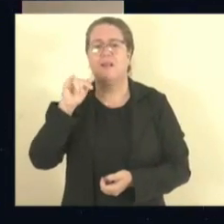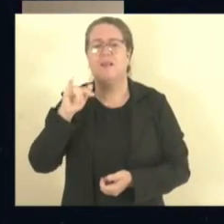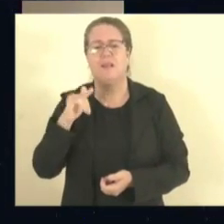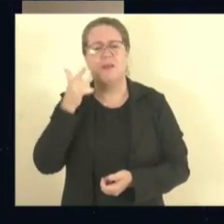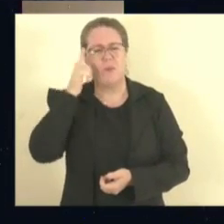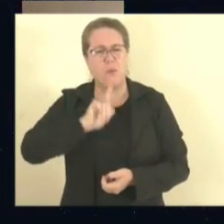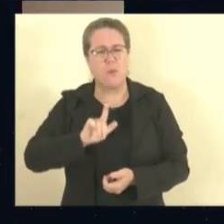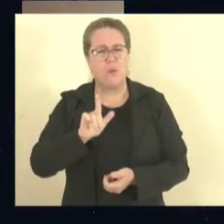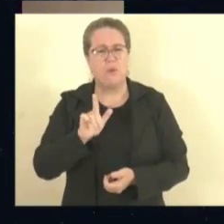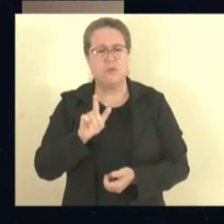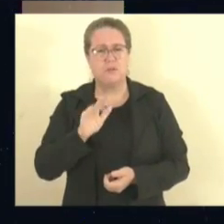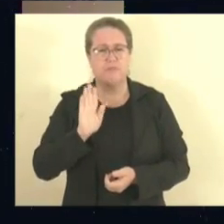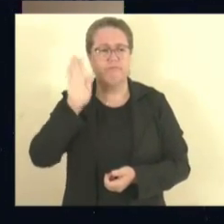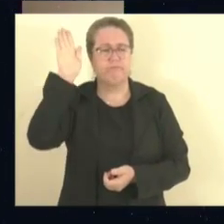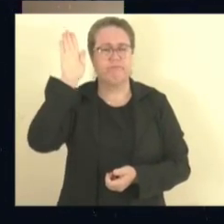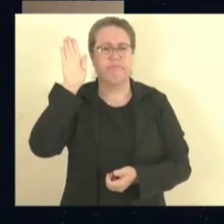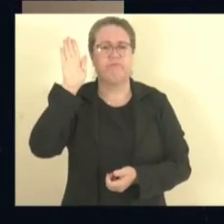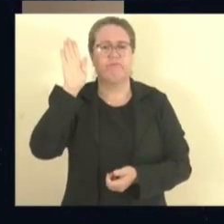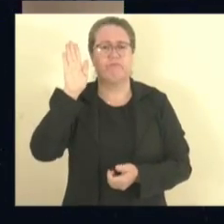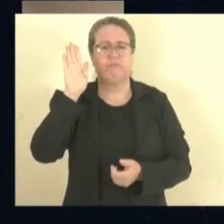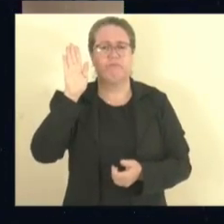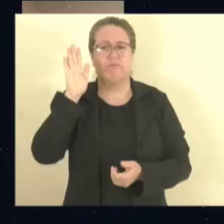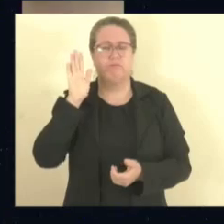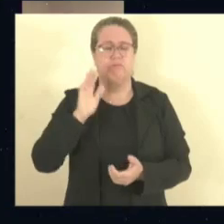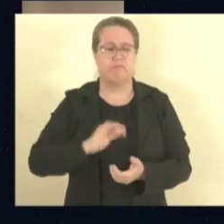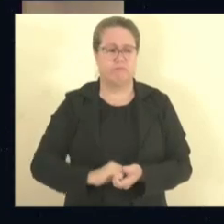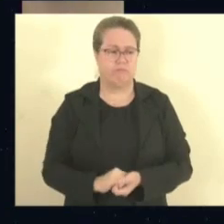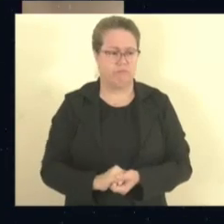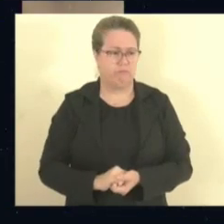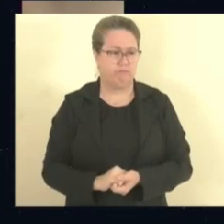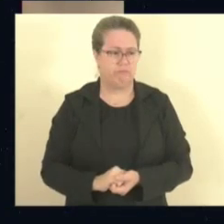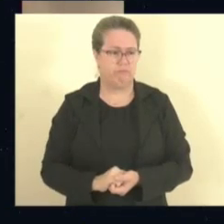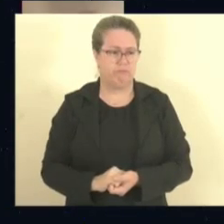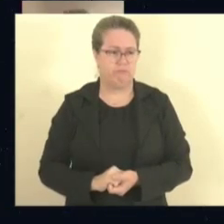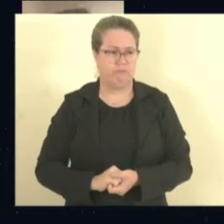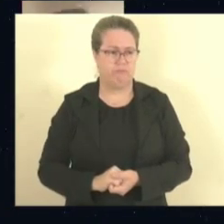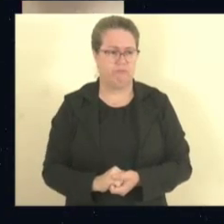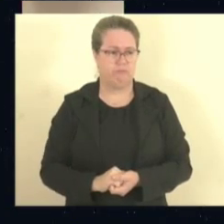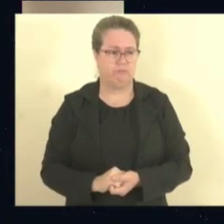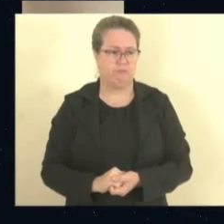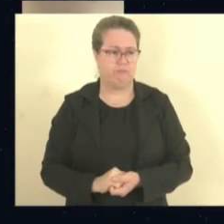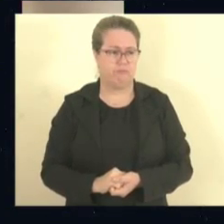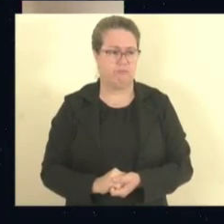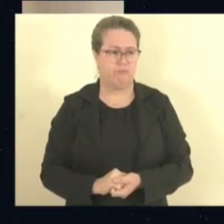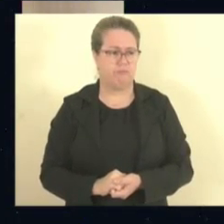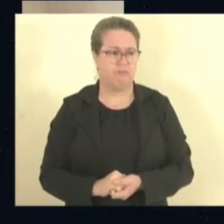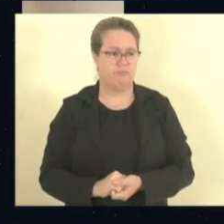se manifestar com ok ou não?